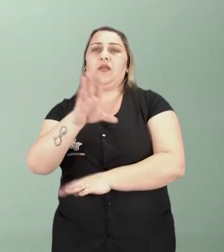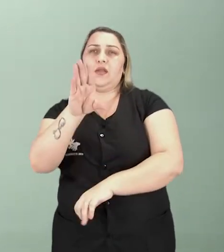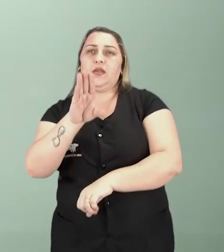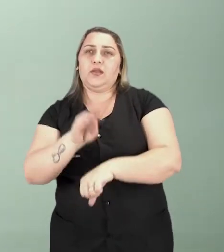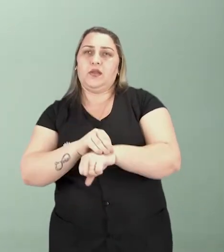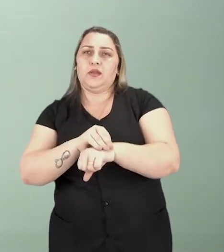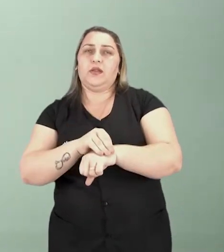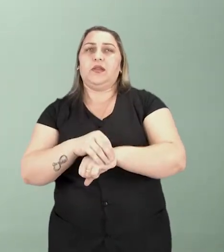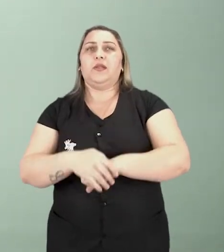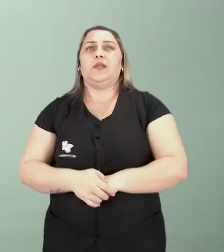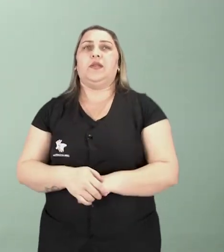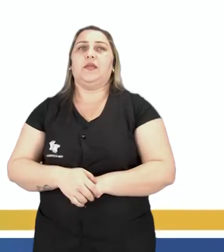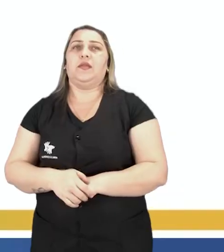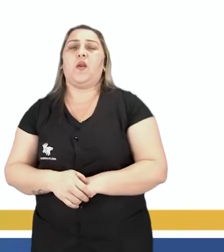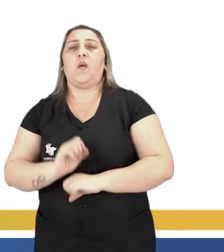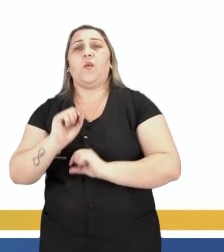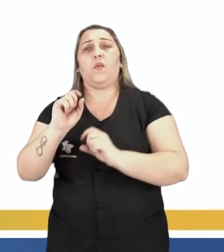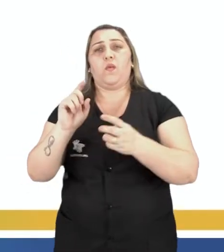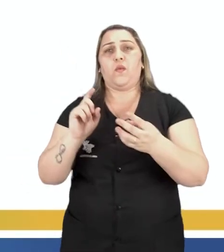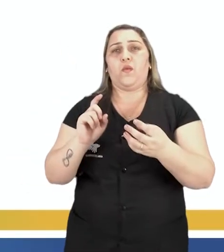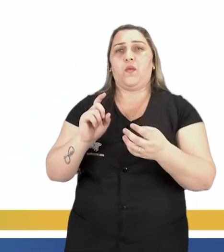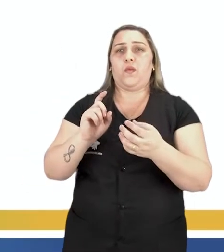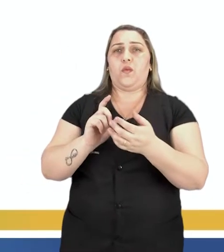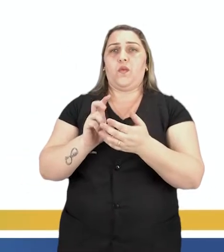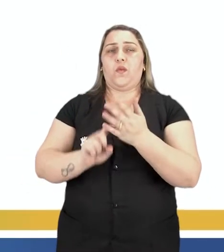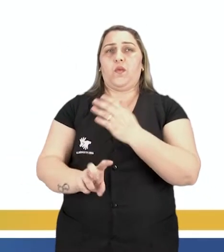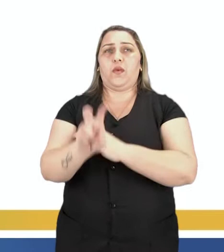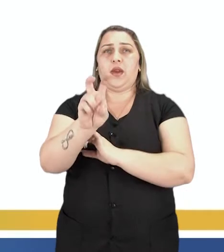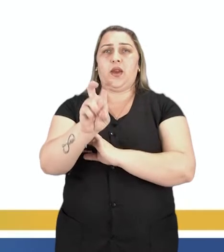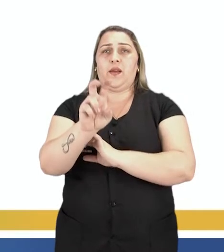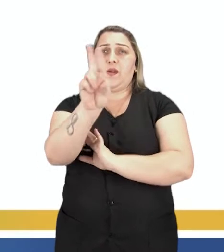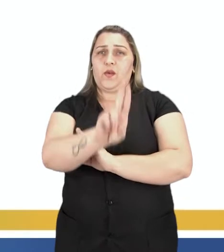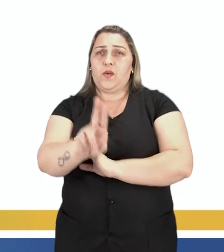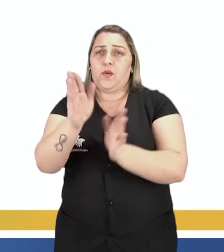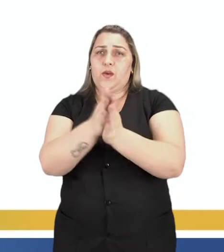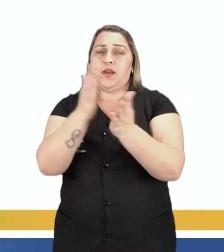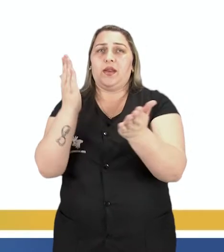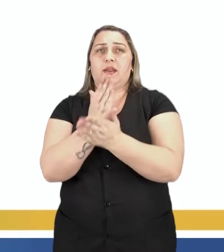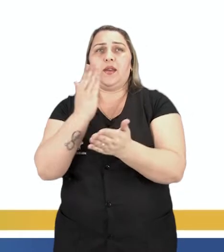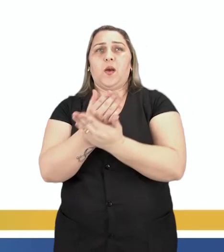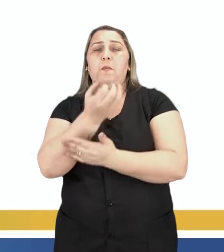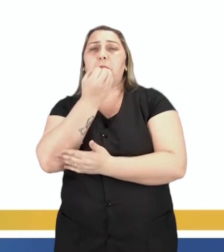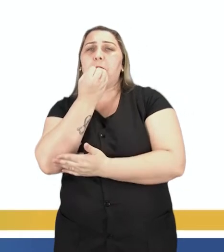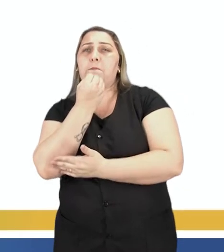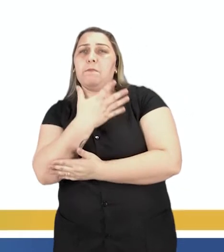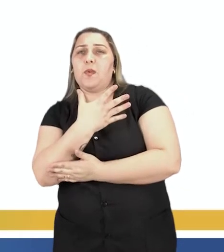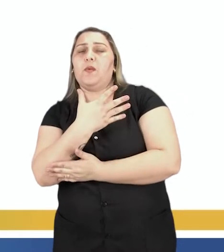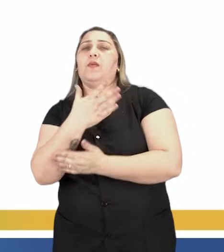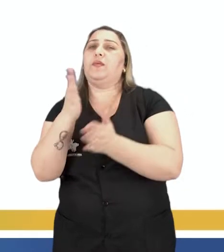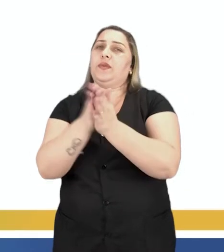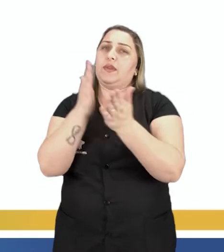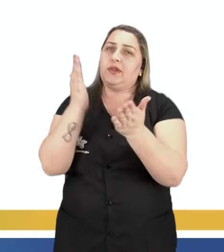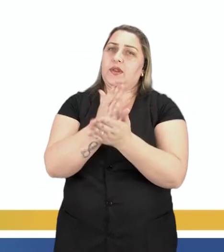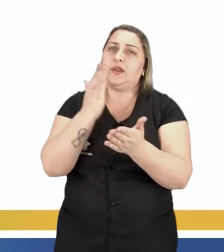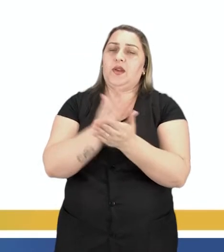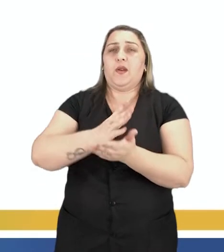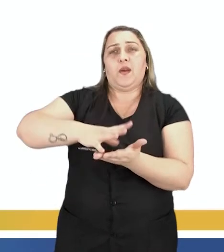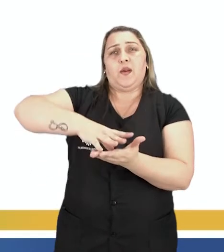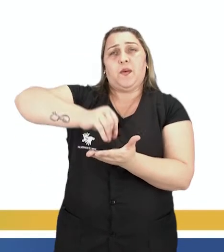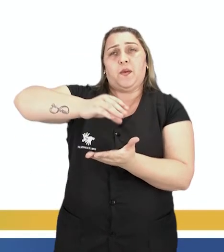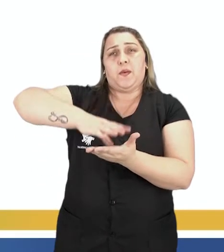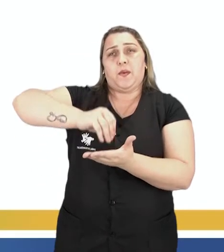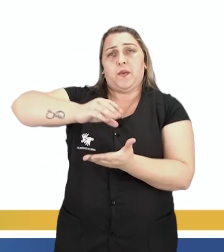conhecidas. O 5º é use livros, tá? O bom e velho livro, seja impresso ou